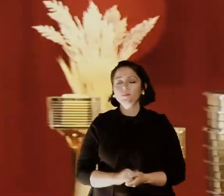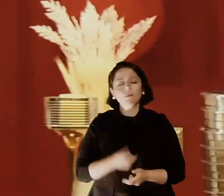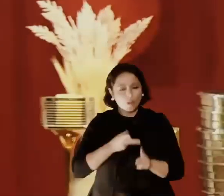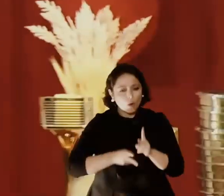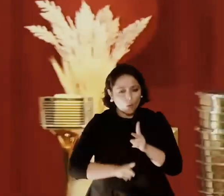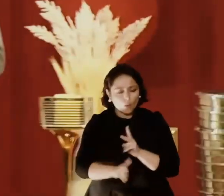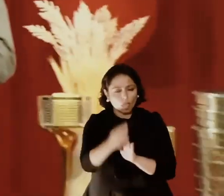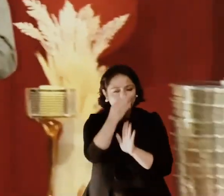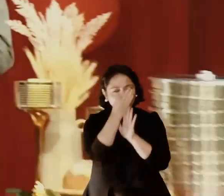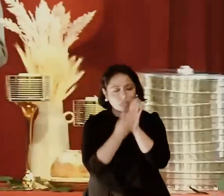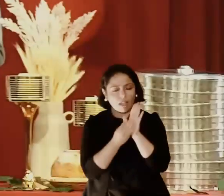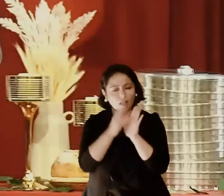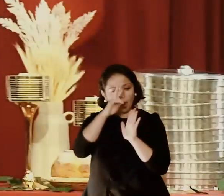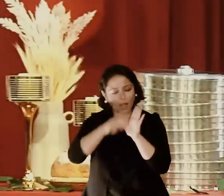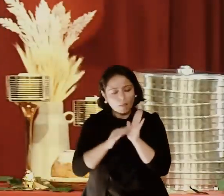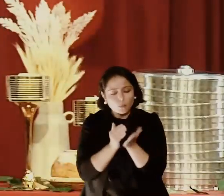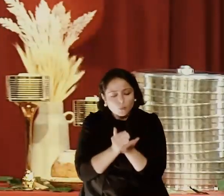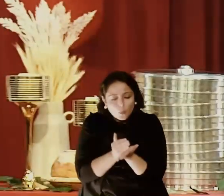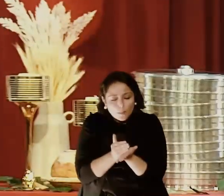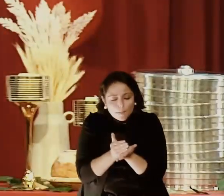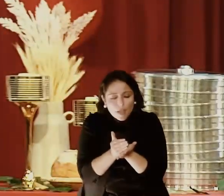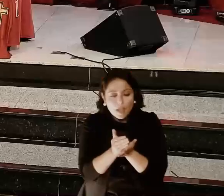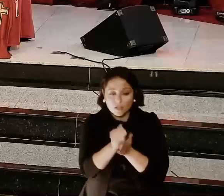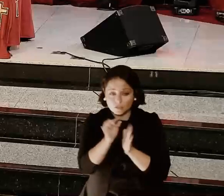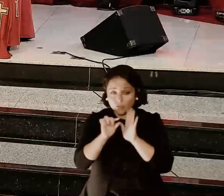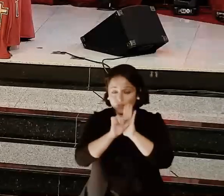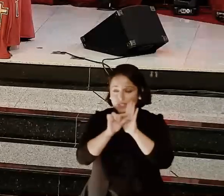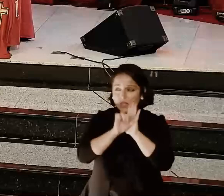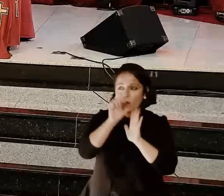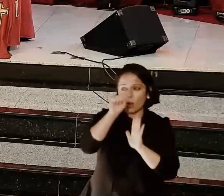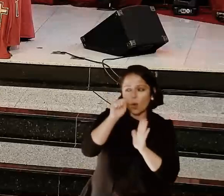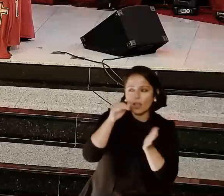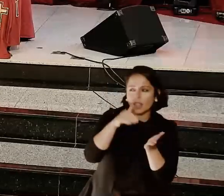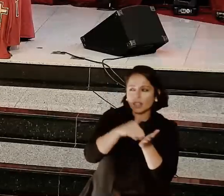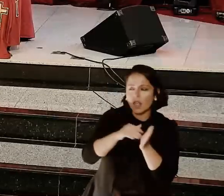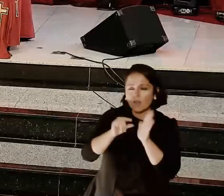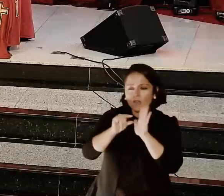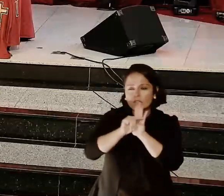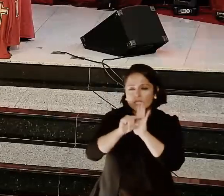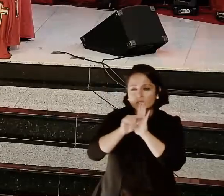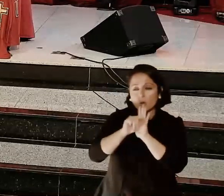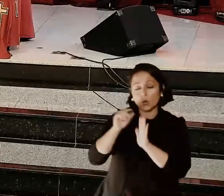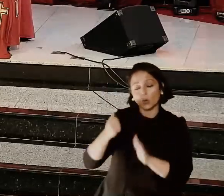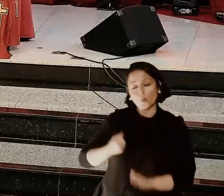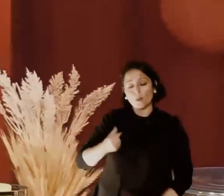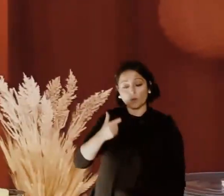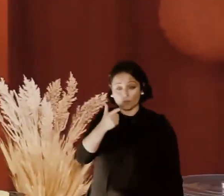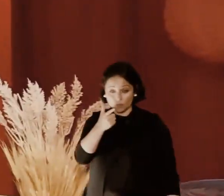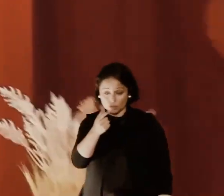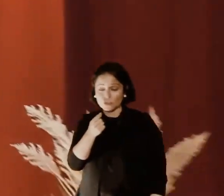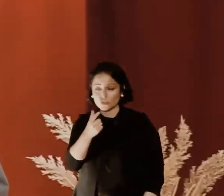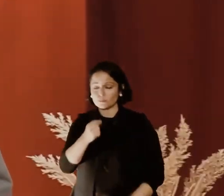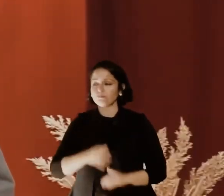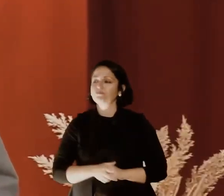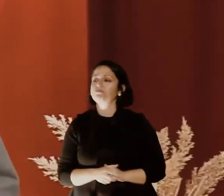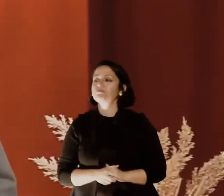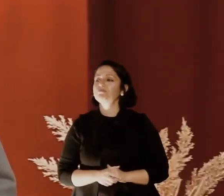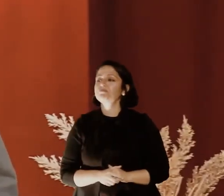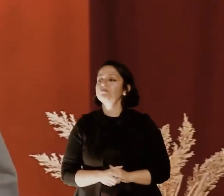A continuação do texto que lemos no início, dos versos 8 até os versos, o verso de número 20, verso 8 a